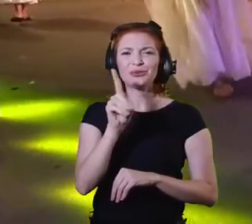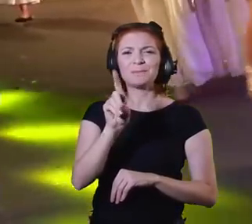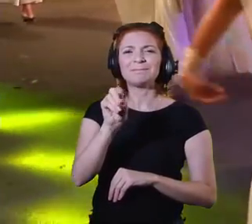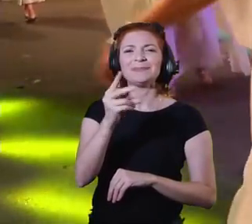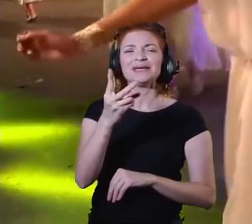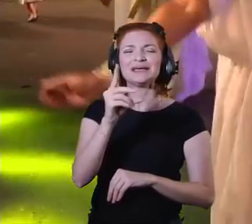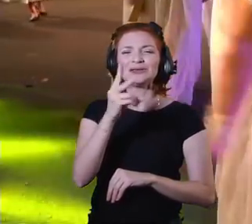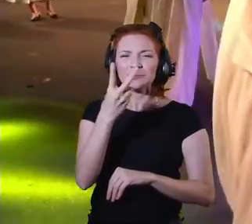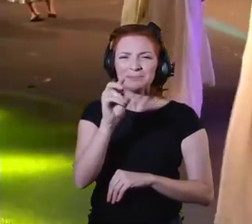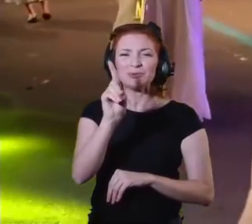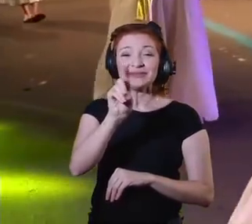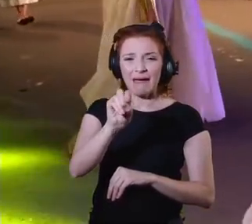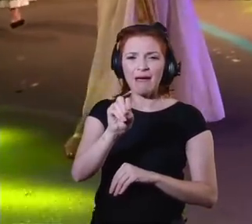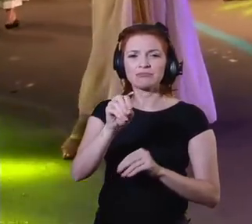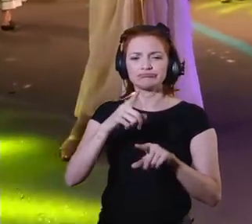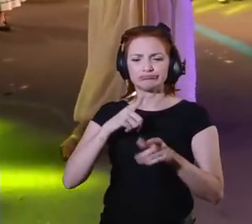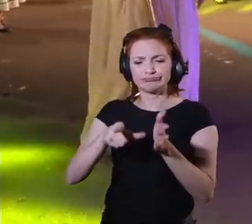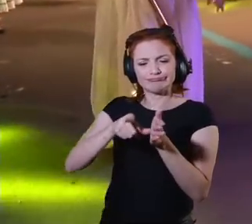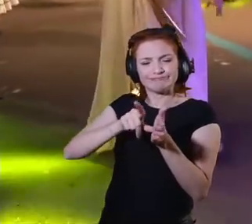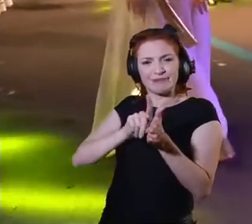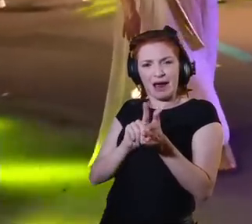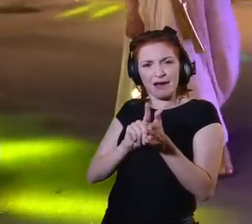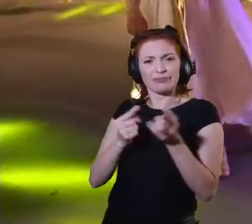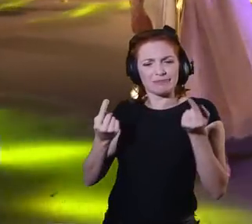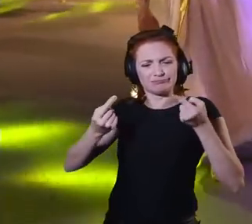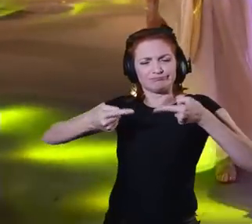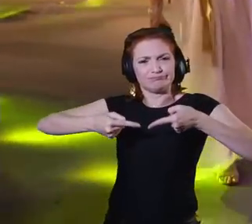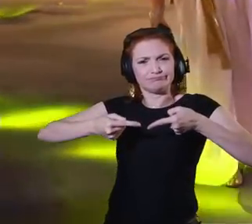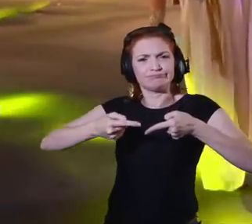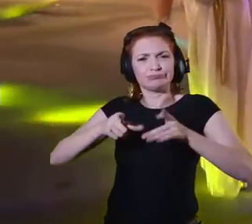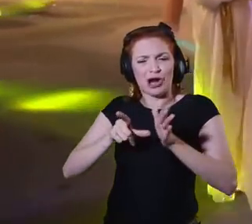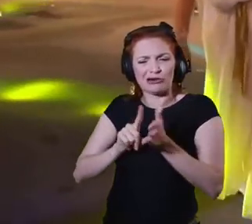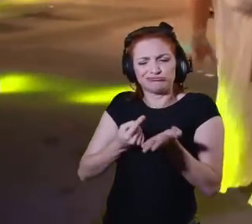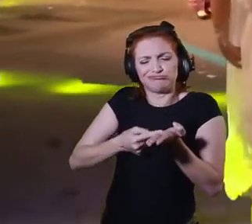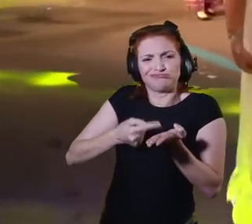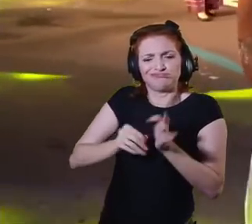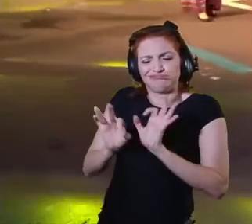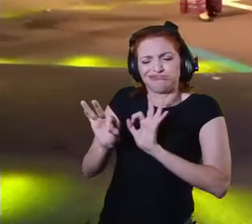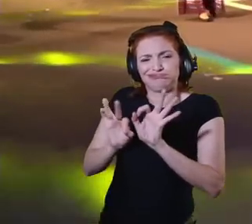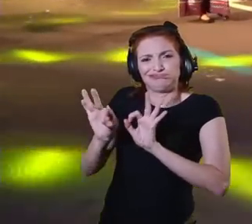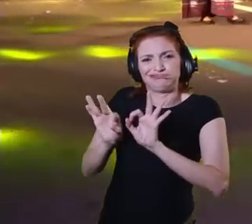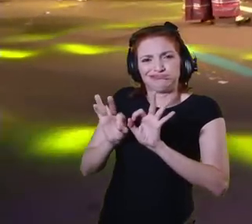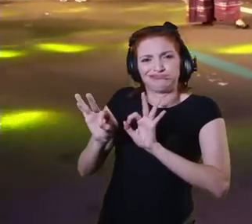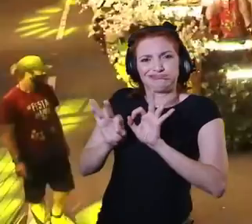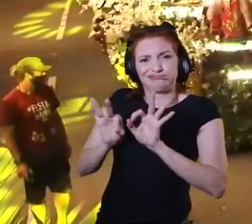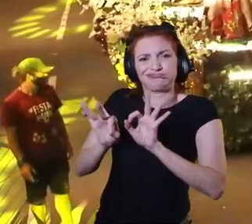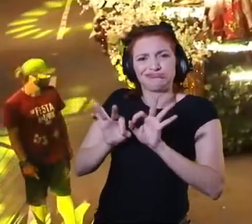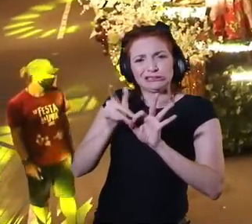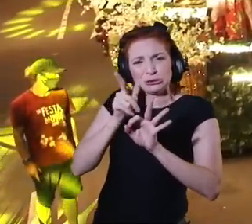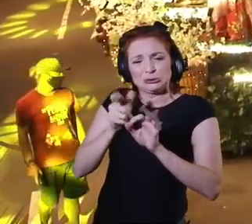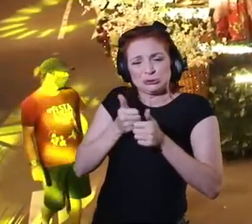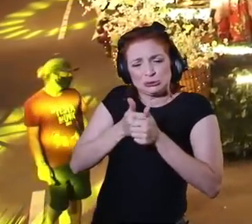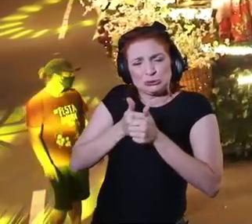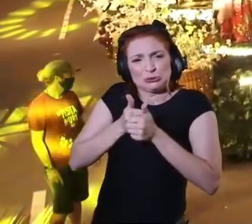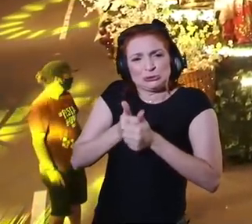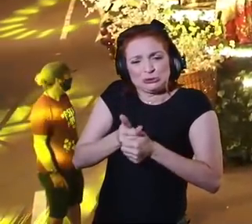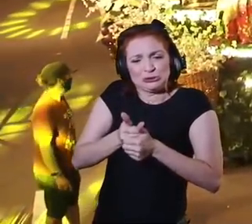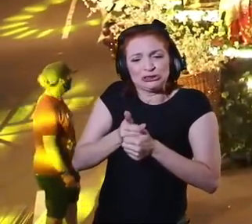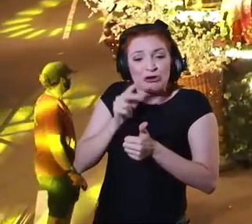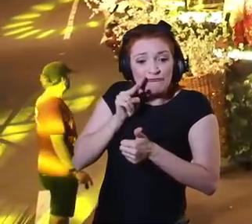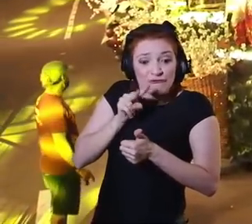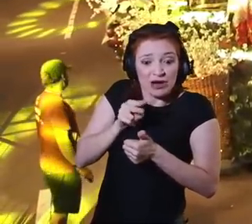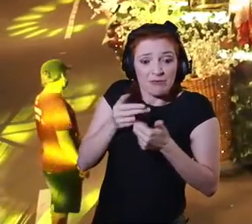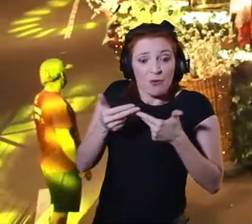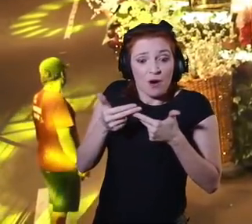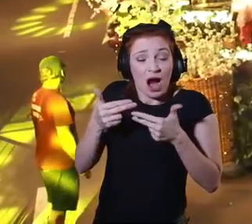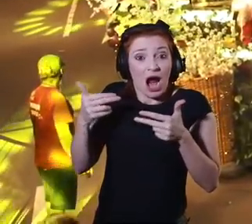de pré-concurso, né, onde nós tivemos muitos compromissos preparatórios, no qual a gente pôde ter uma proximidade muito grande. E daquele